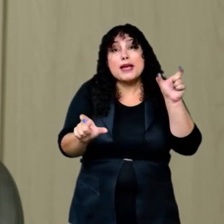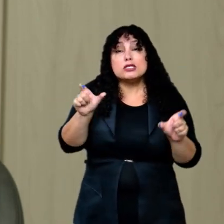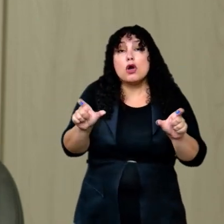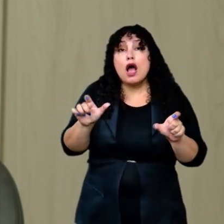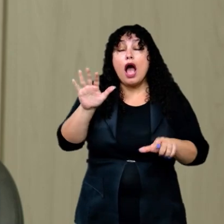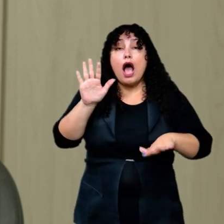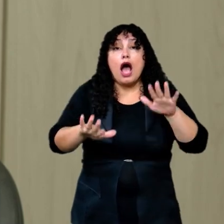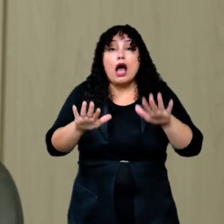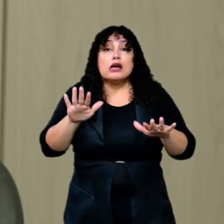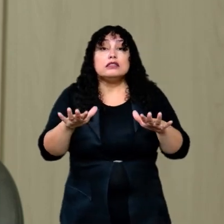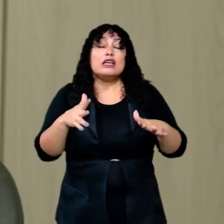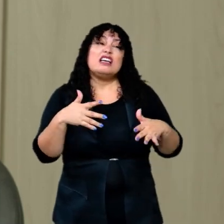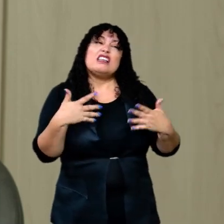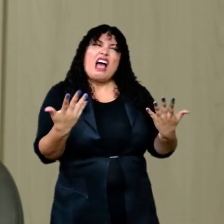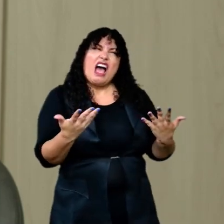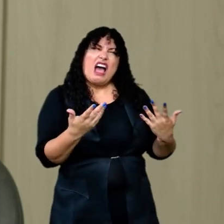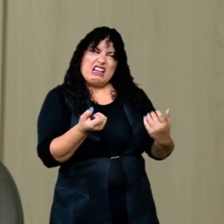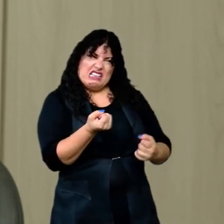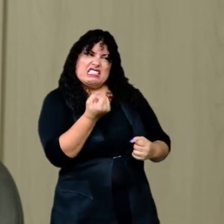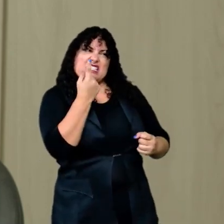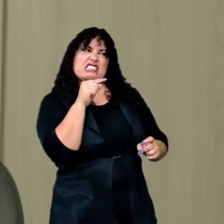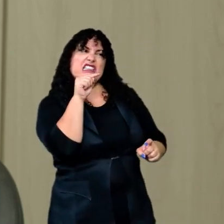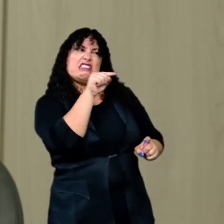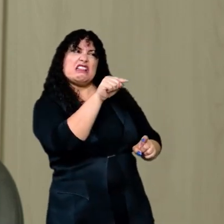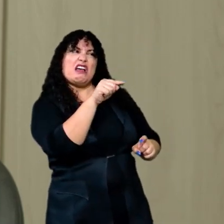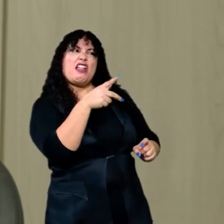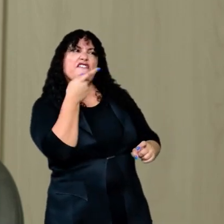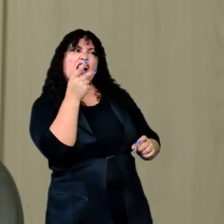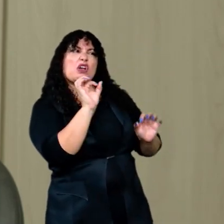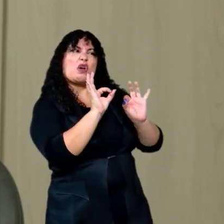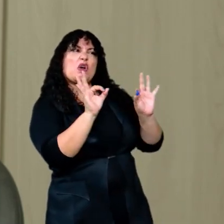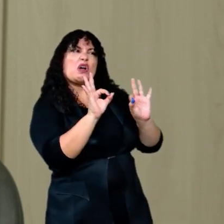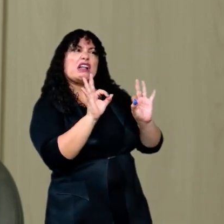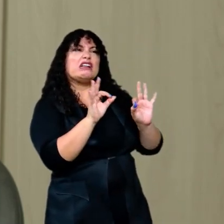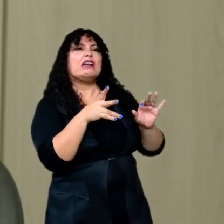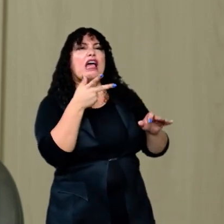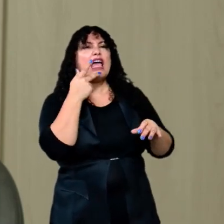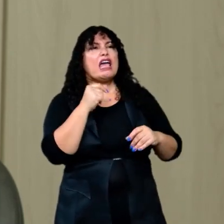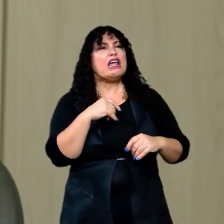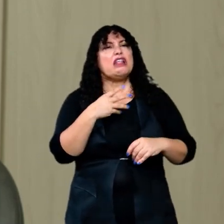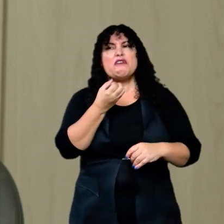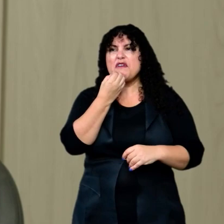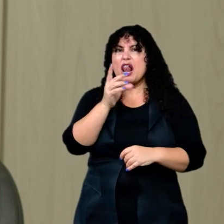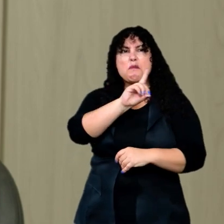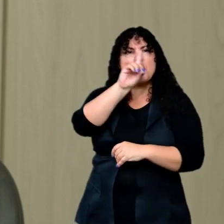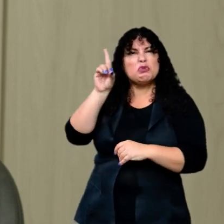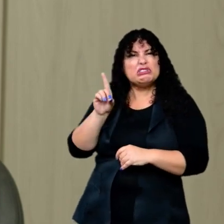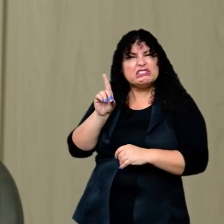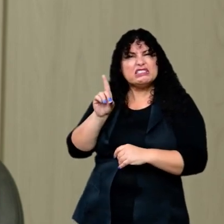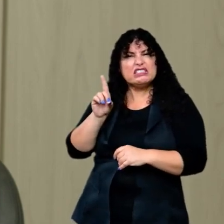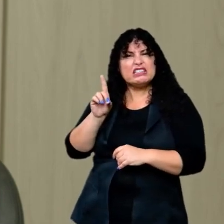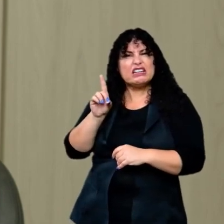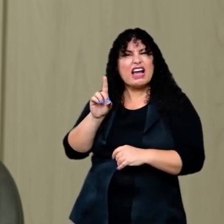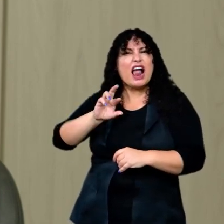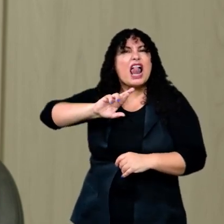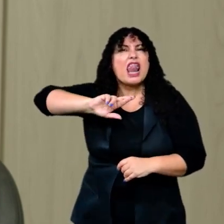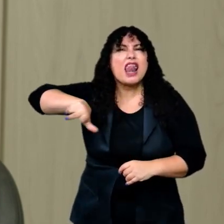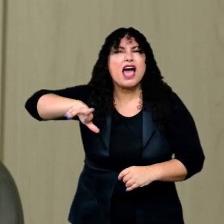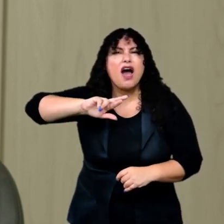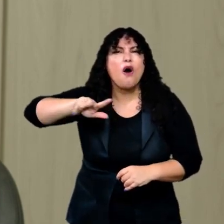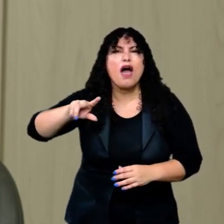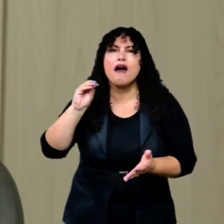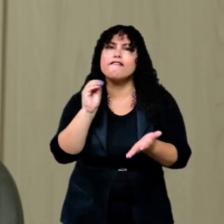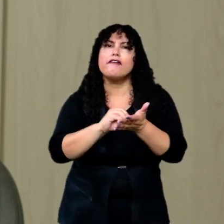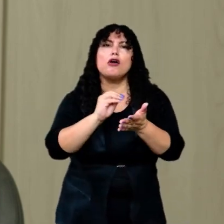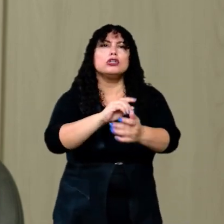vezes são muito chamadas. Aquele esquisito lá, olha, ele não fala com ninguém, ele passa e não dá bom dia, entendeu? Assim, não é a